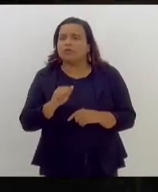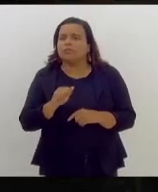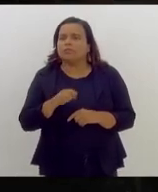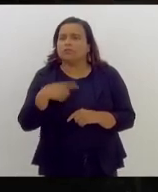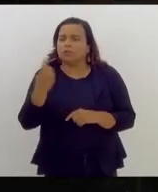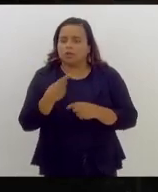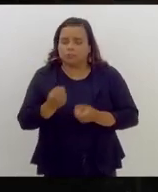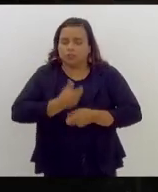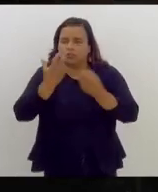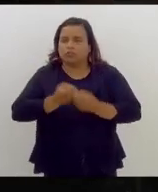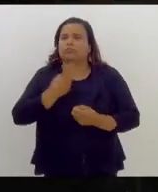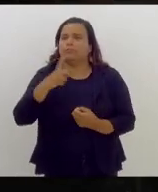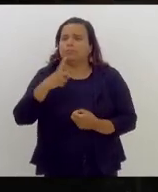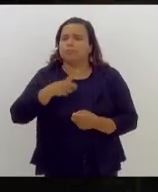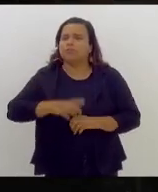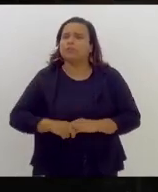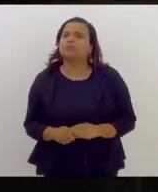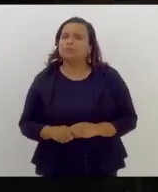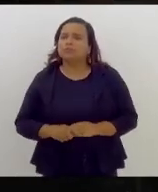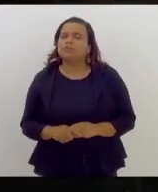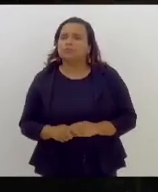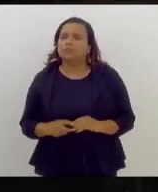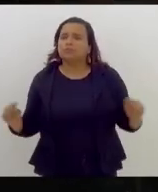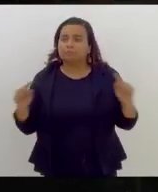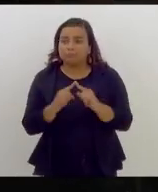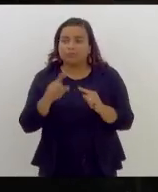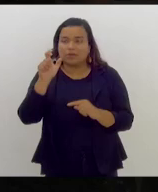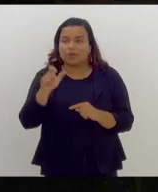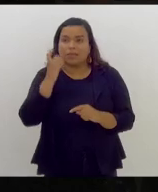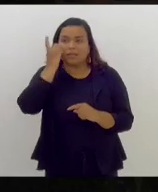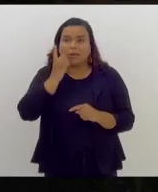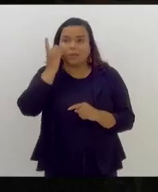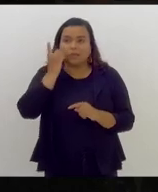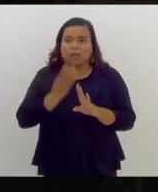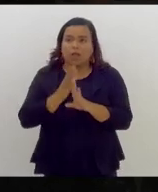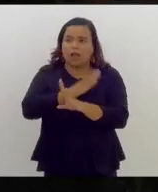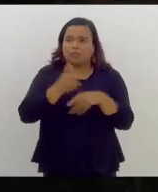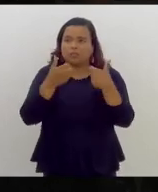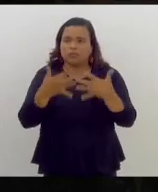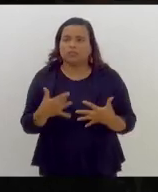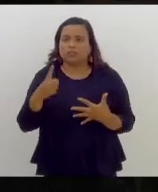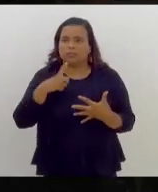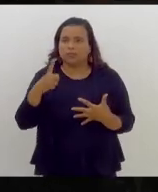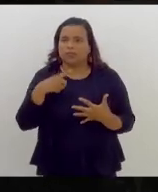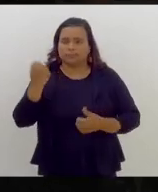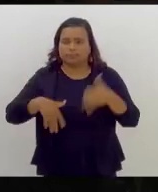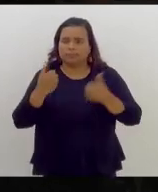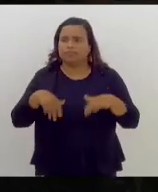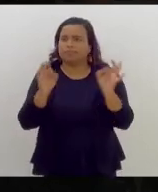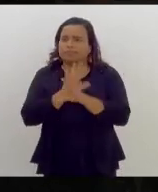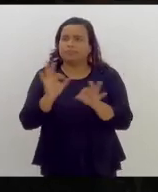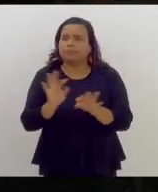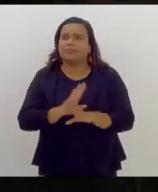nos inspira, como o deputado que nos antecedeu citou,